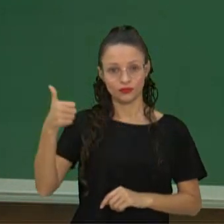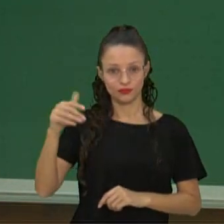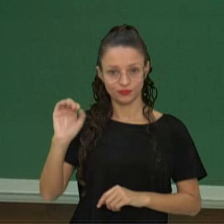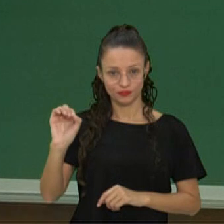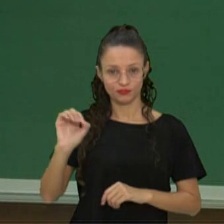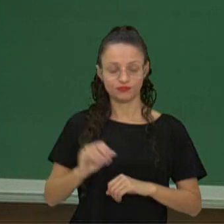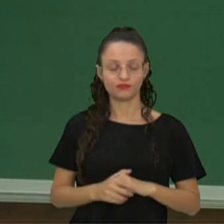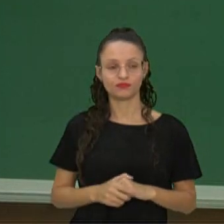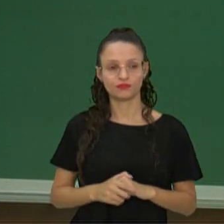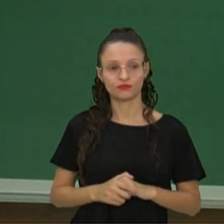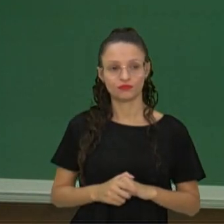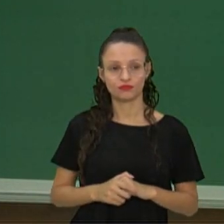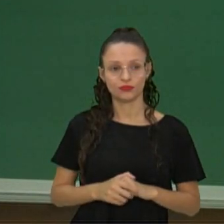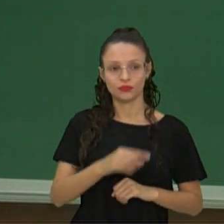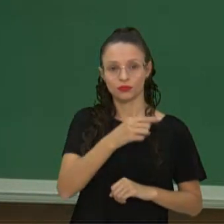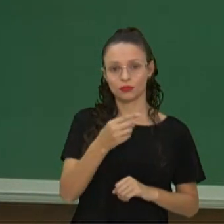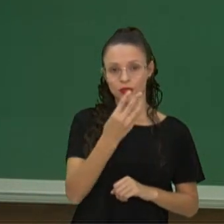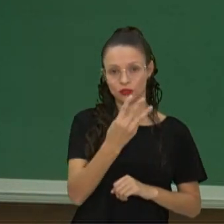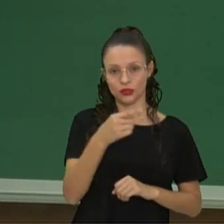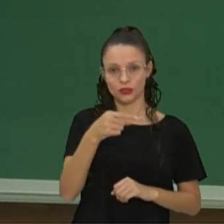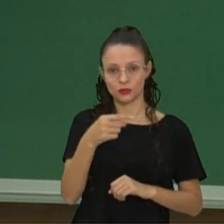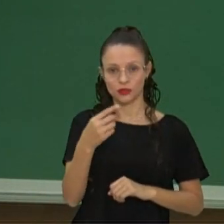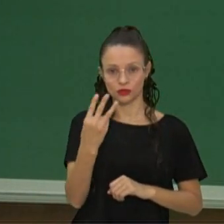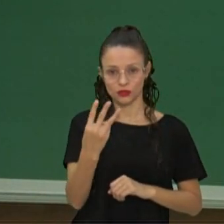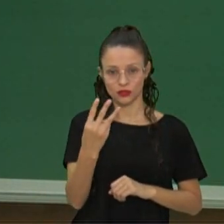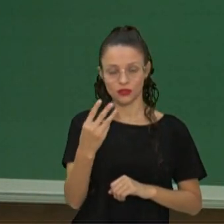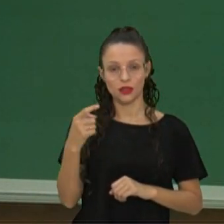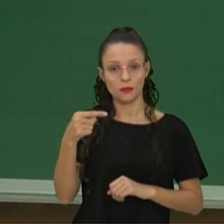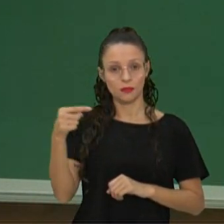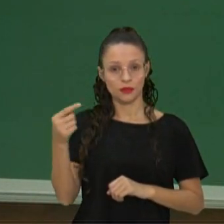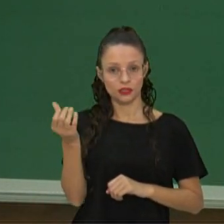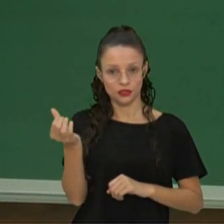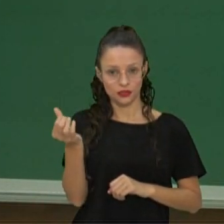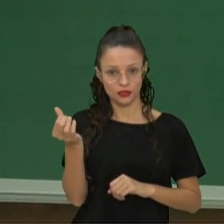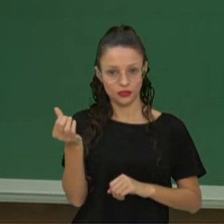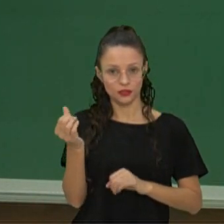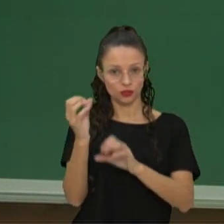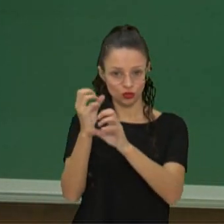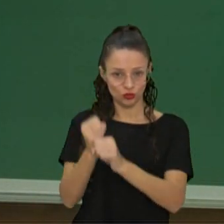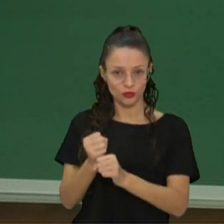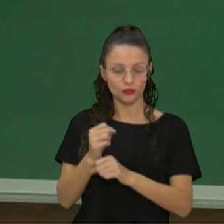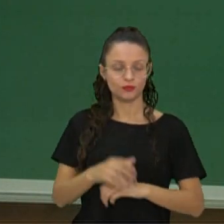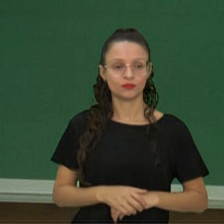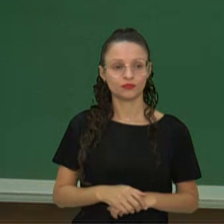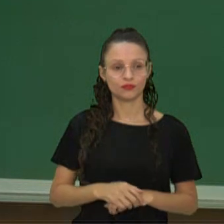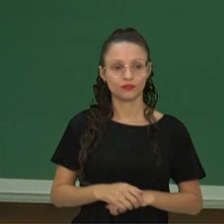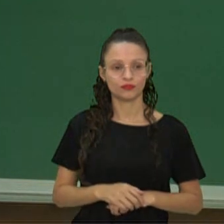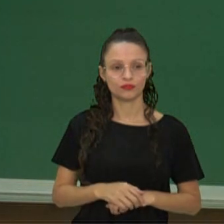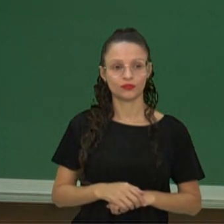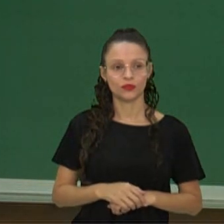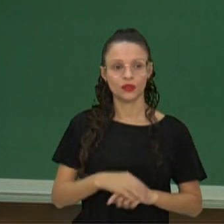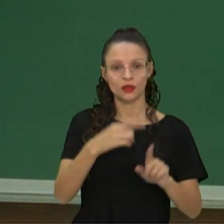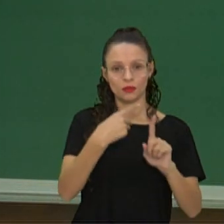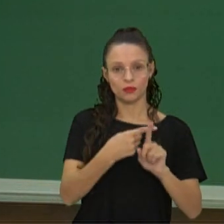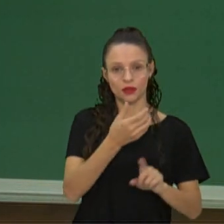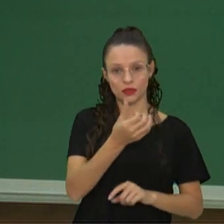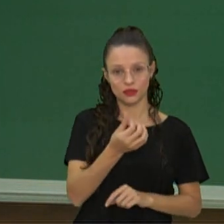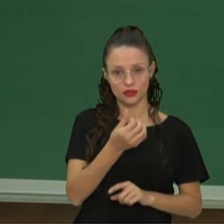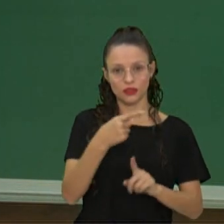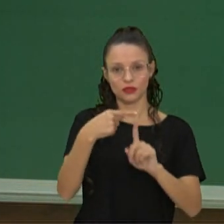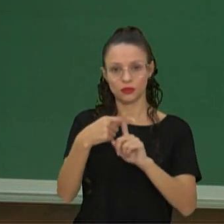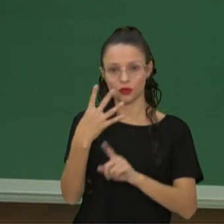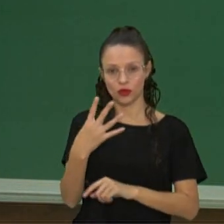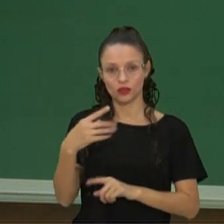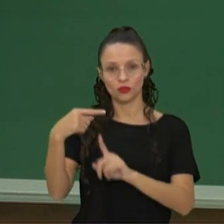10. Menos 3 com menos 3 dá menos 6. Soma e repete o sinal. Mais 6 mais 4 dá